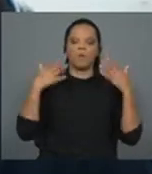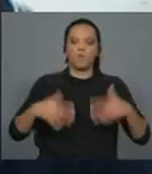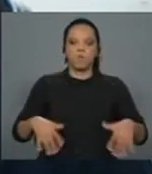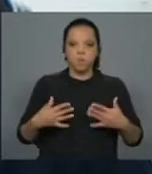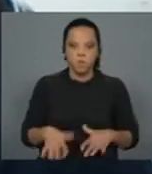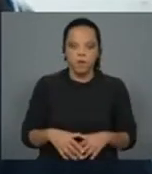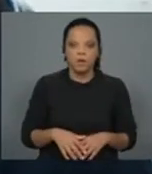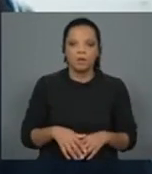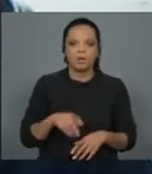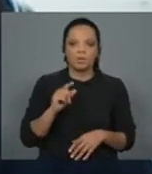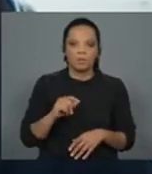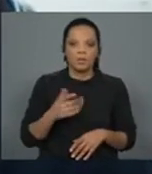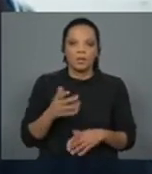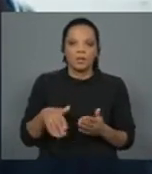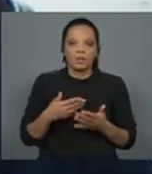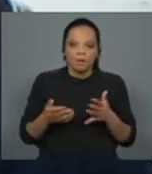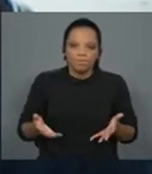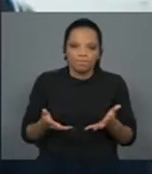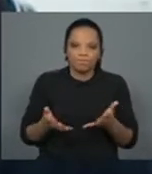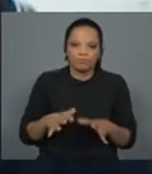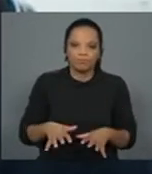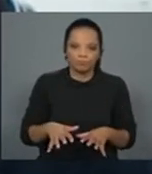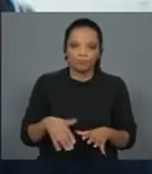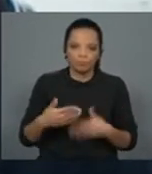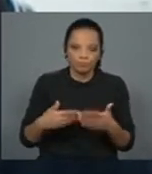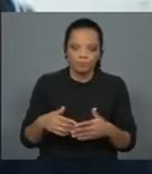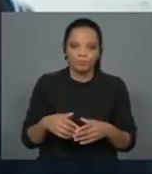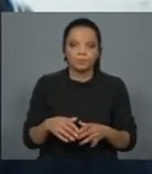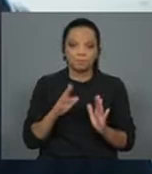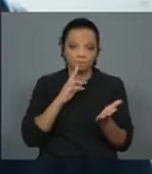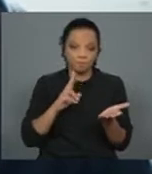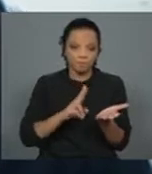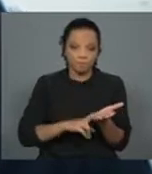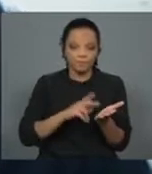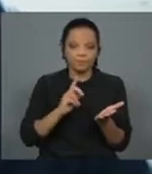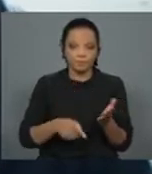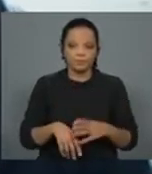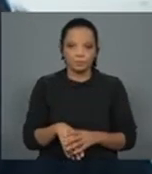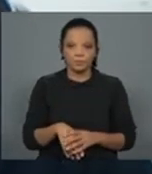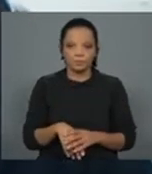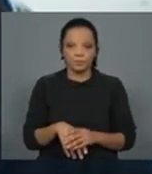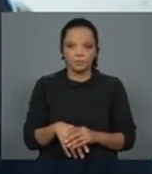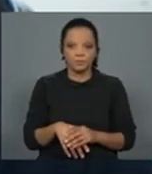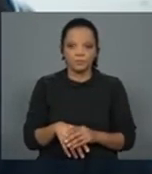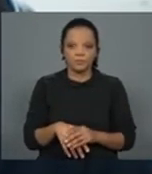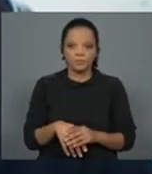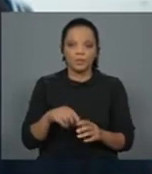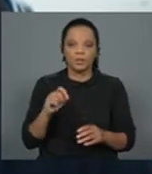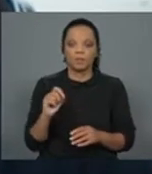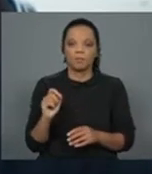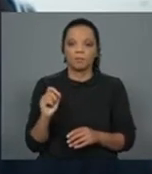e a criar algum impulso para o desenvolvimento. Mas a verdade é que depois daquela primeira